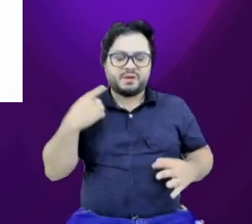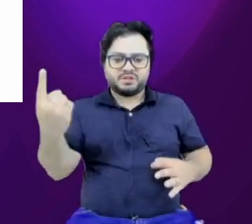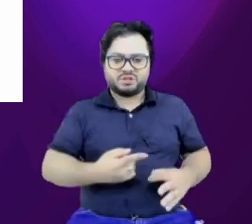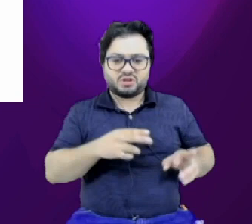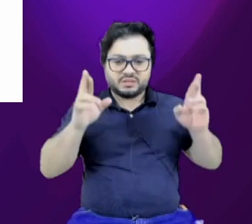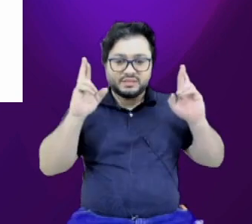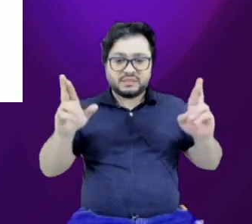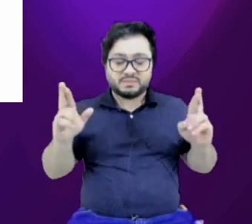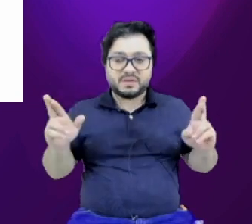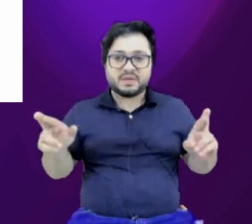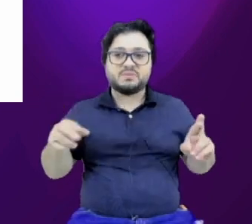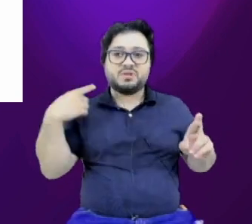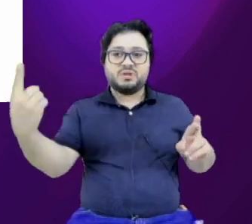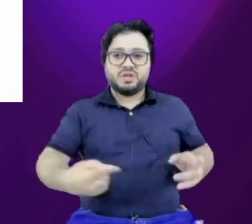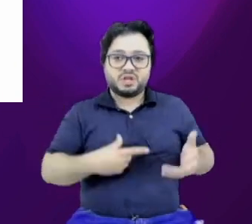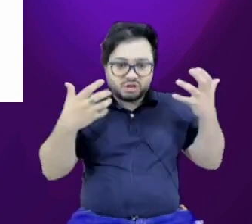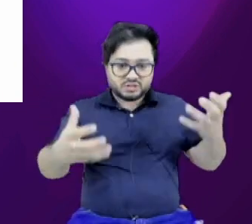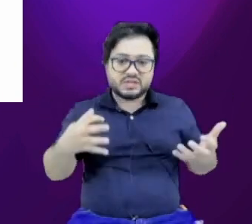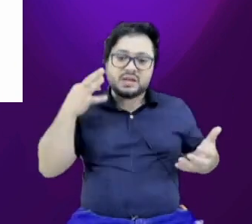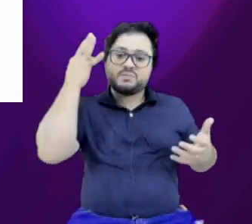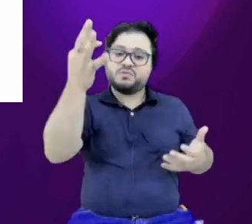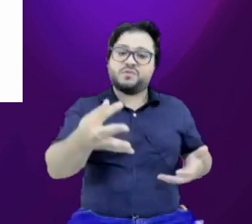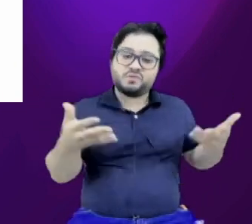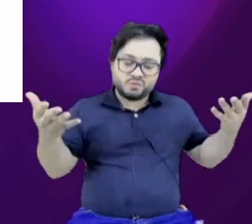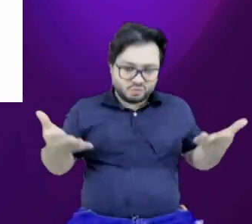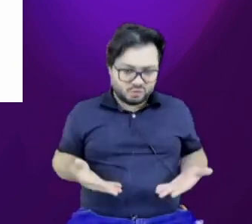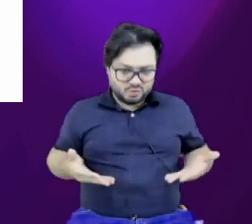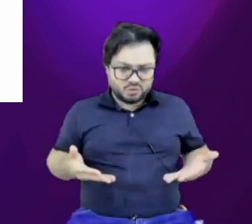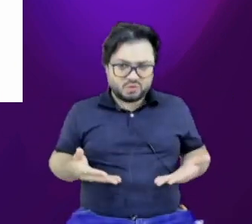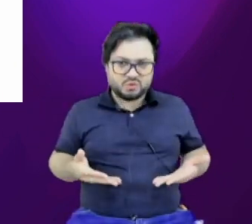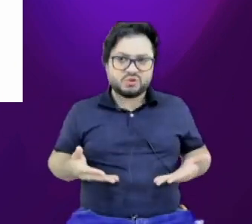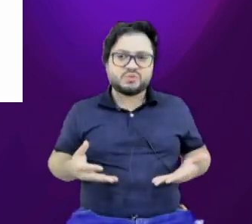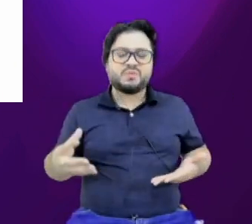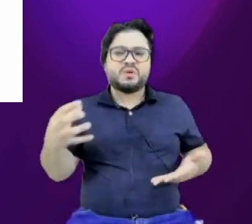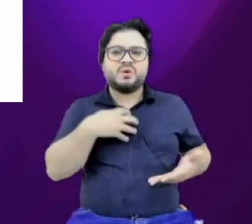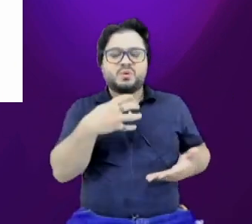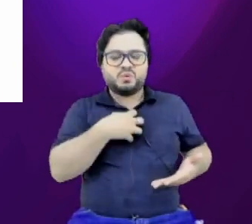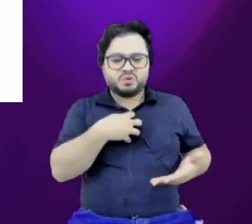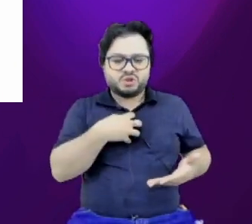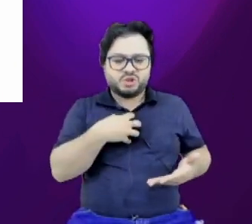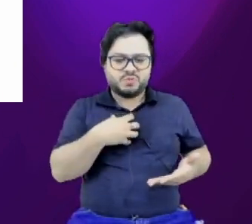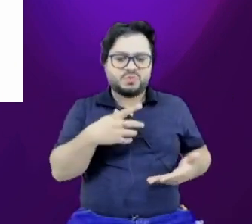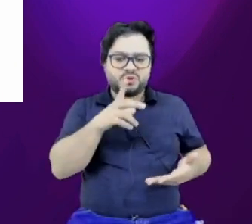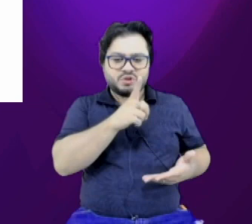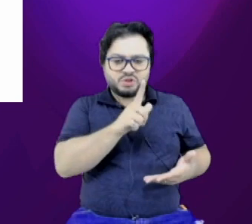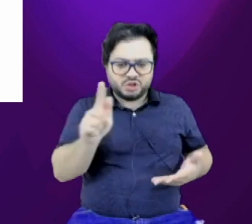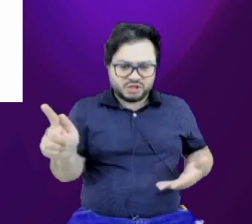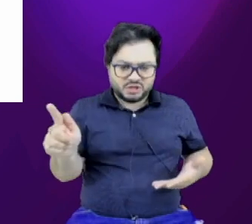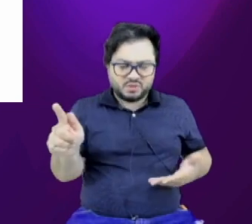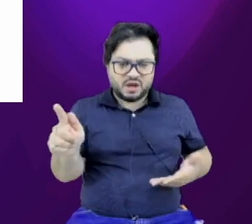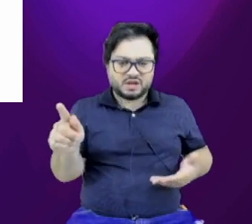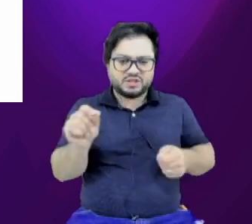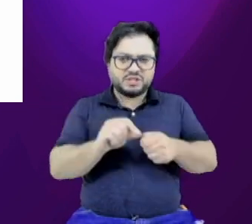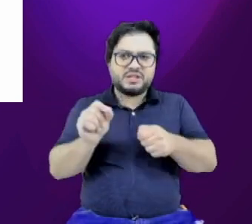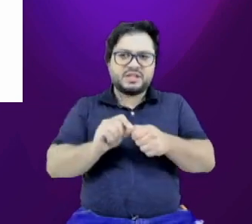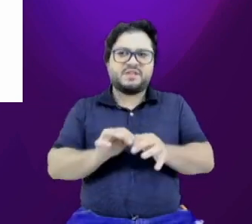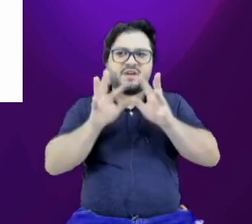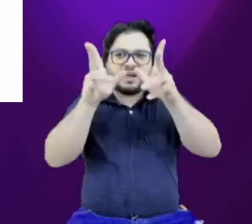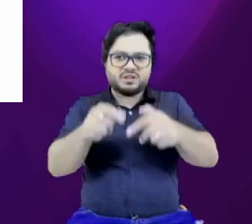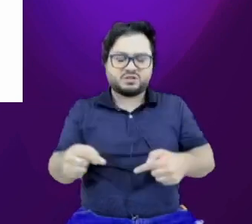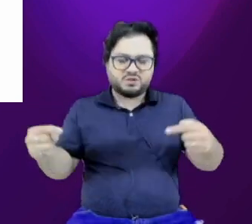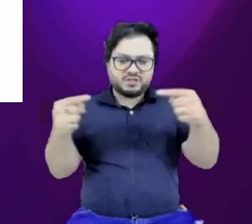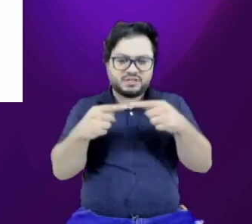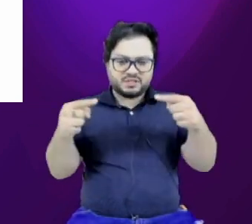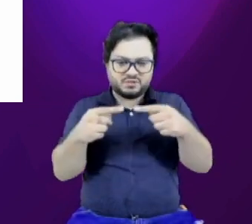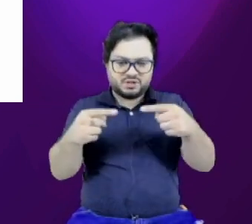esperamos e o que nós queremos no futuro hoje, o tipo de linguagem que faz todas essas